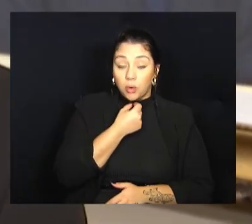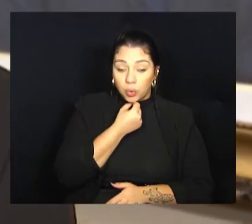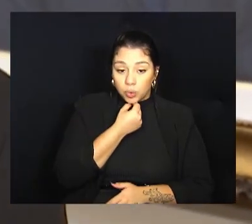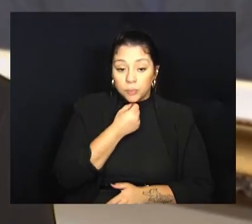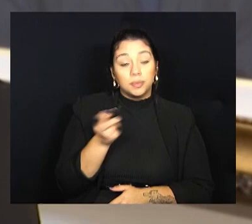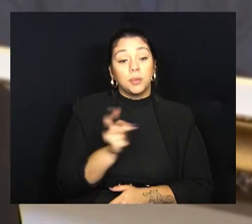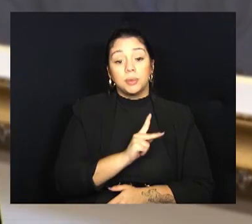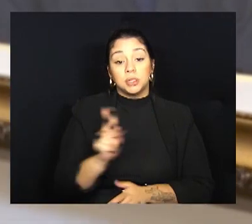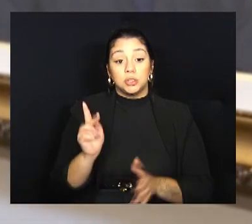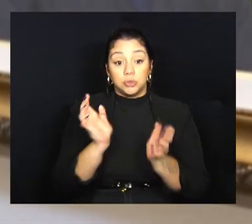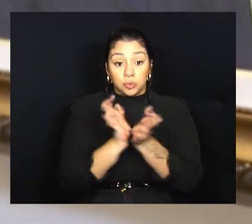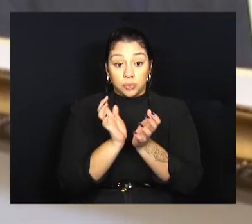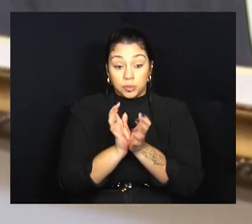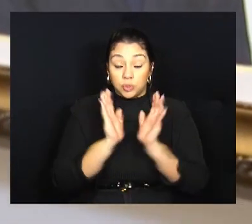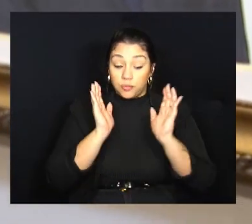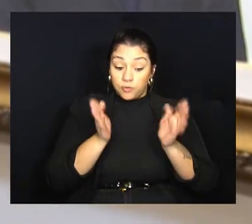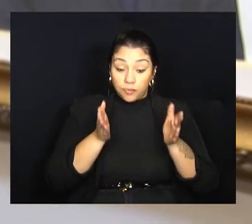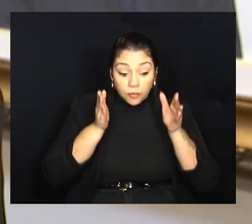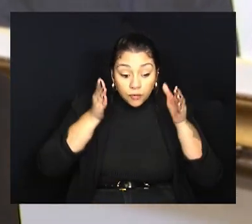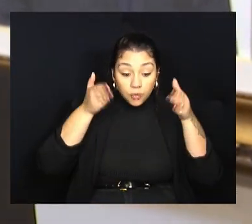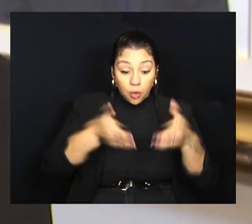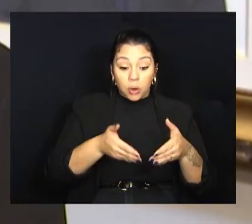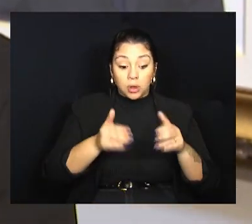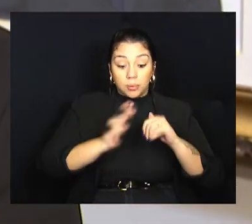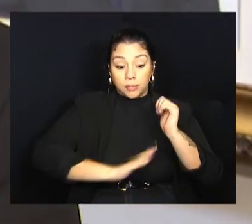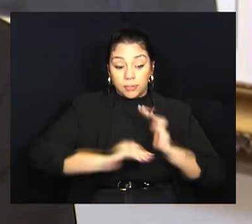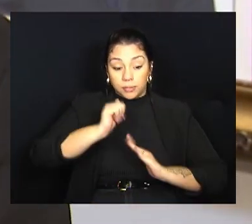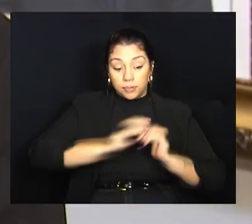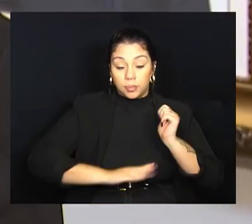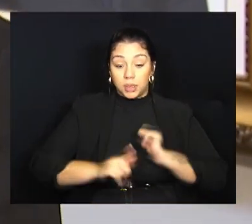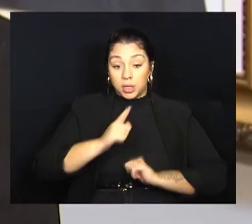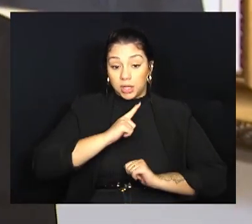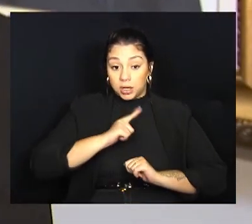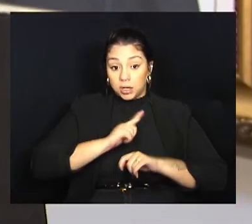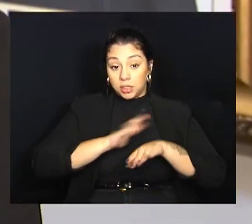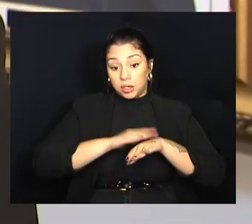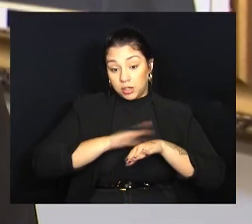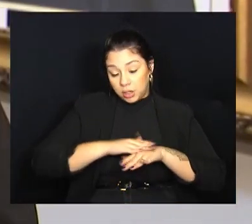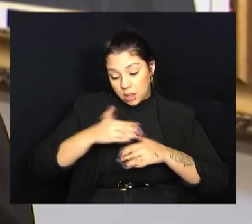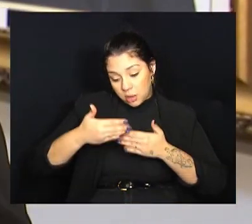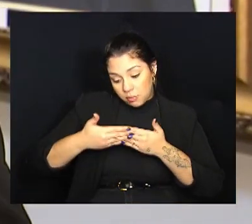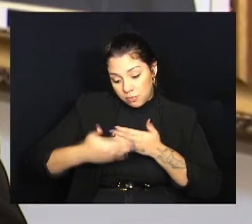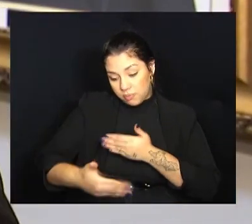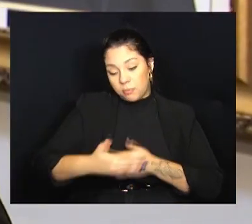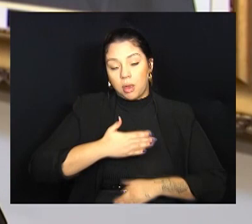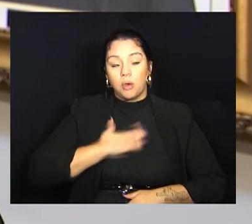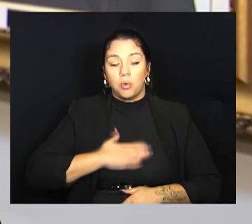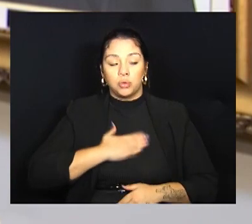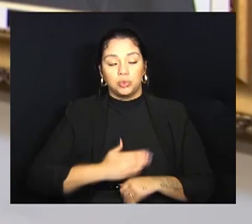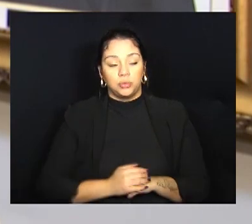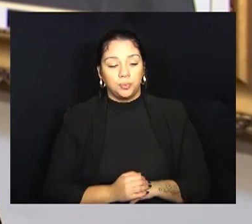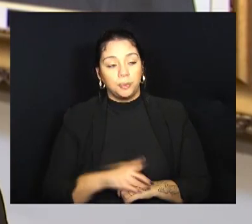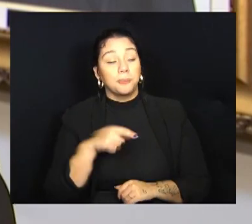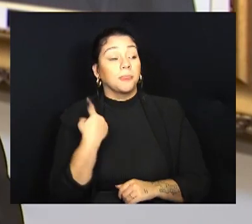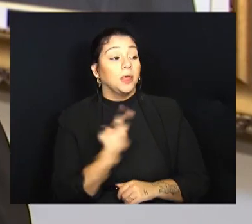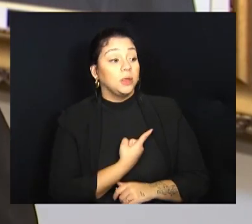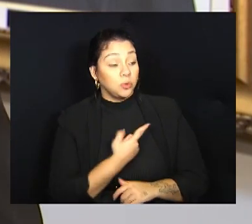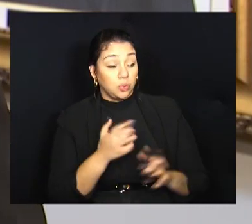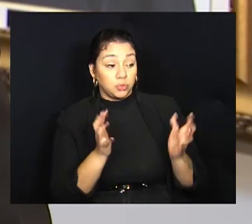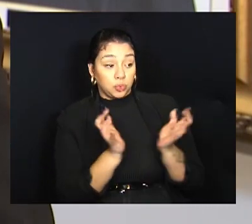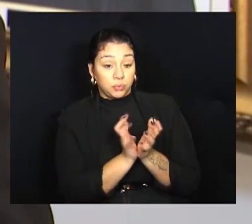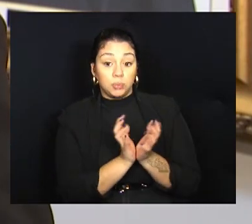presidente da comissão já foca nas atividades que serão realizadas a partir de agosto. Nós, como comissão,